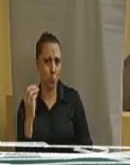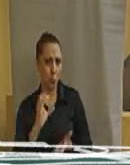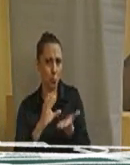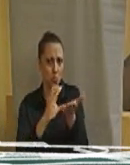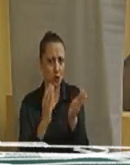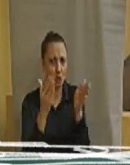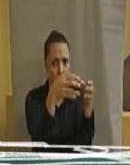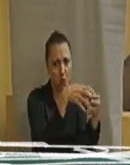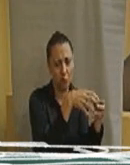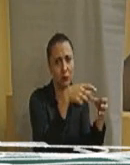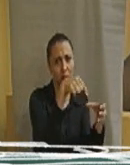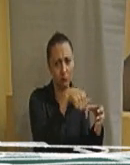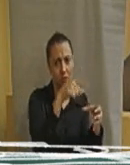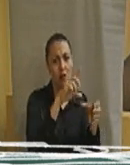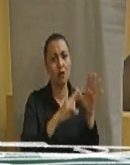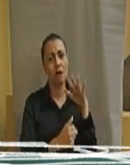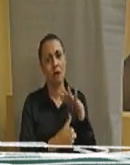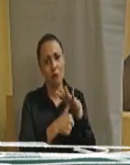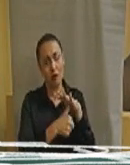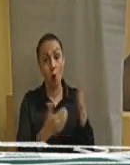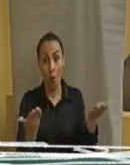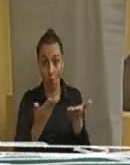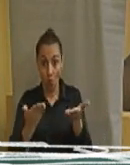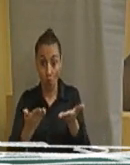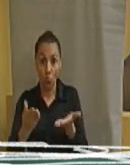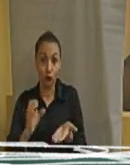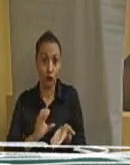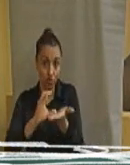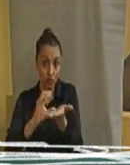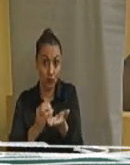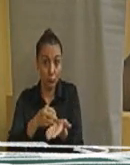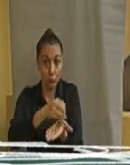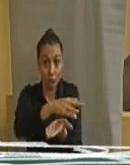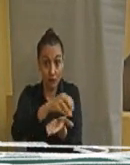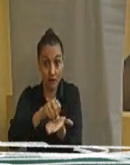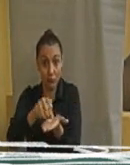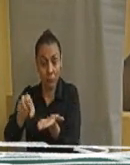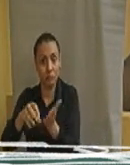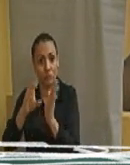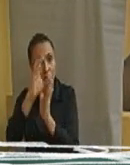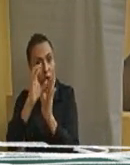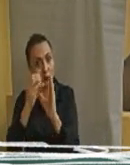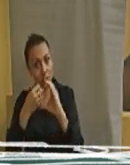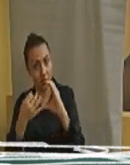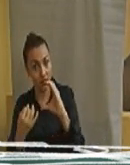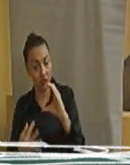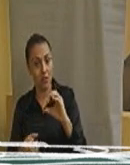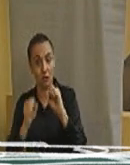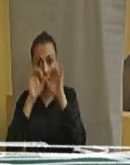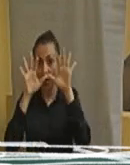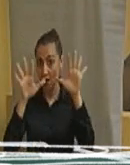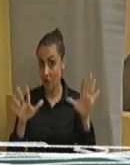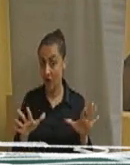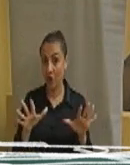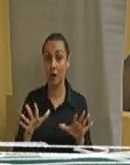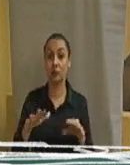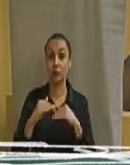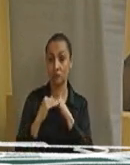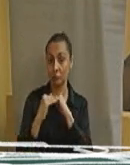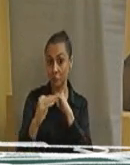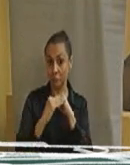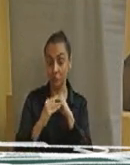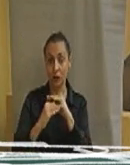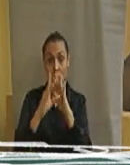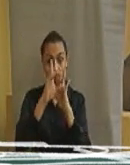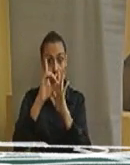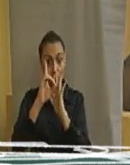reitoria. Hoje, os recursos são distribuídos por critérios claros e isonômicos entre as unidades. E é o diretor,